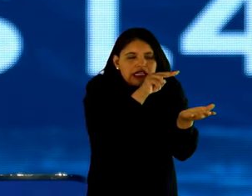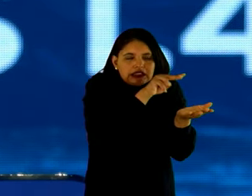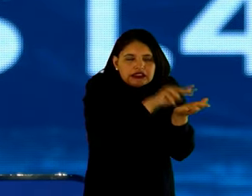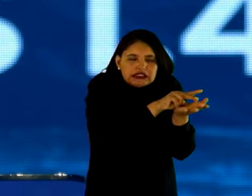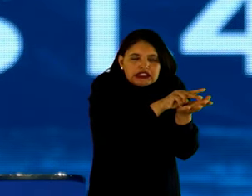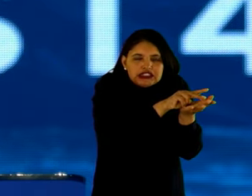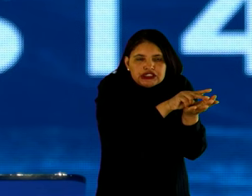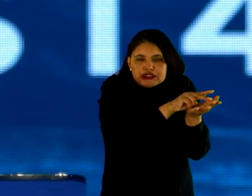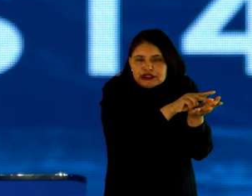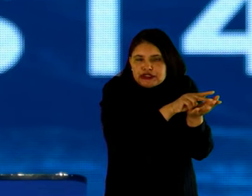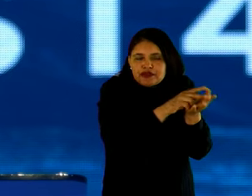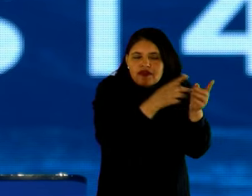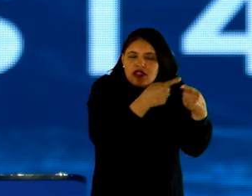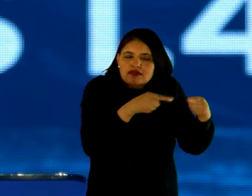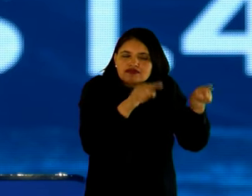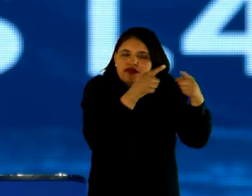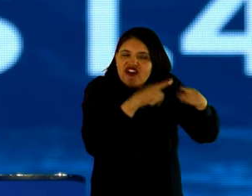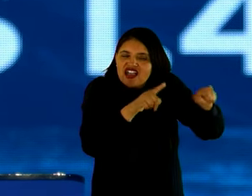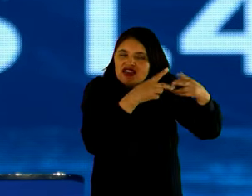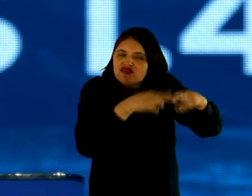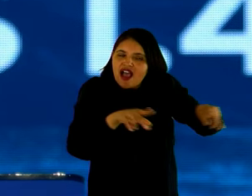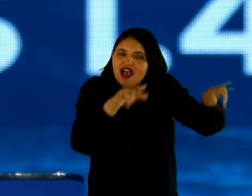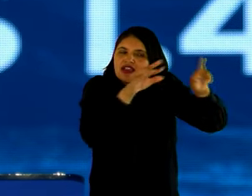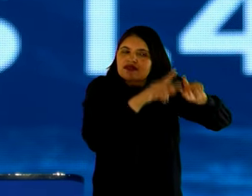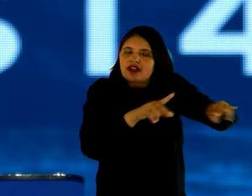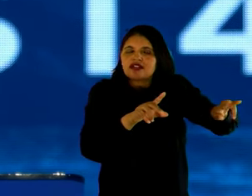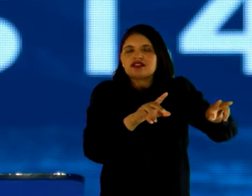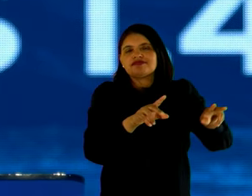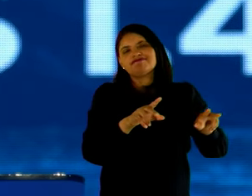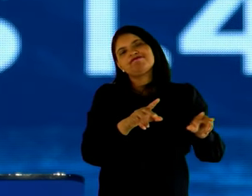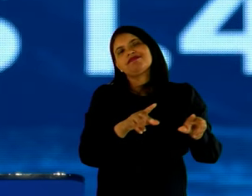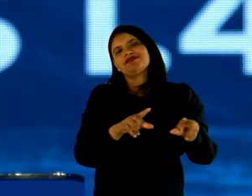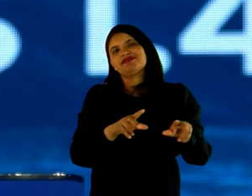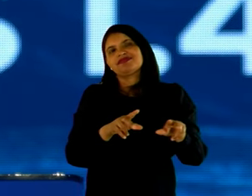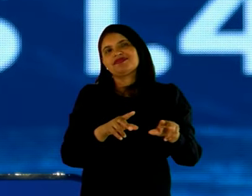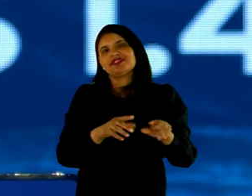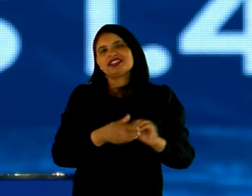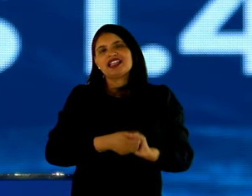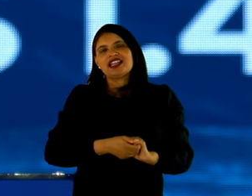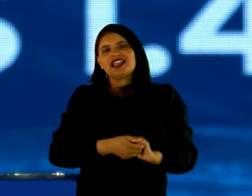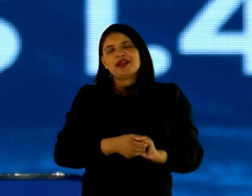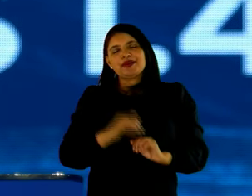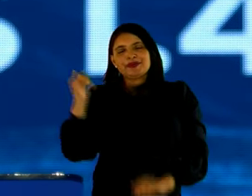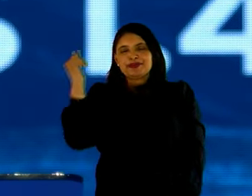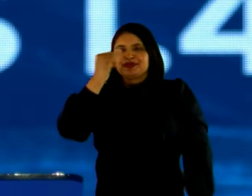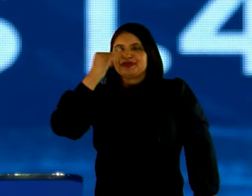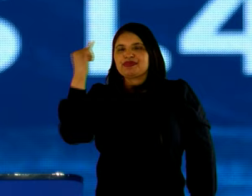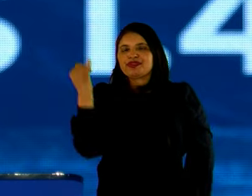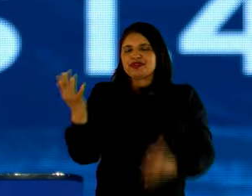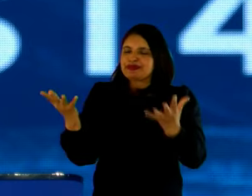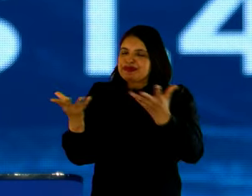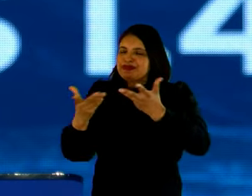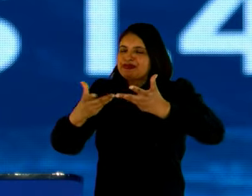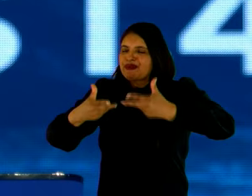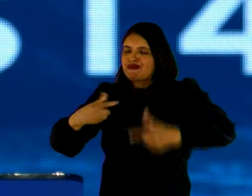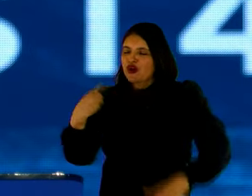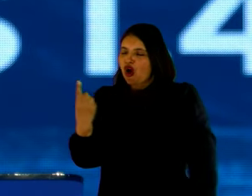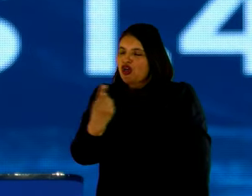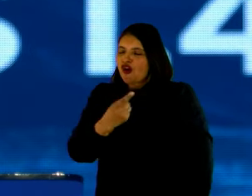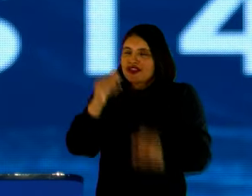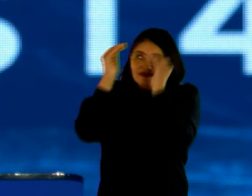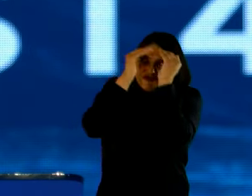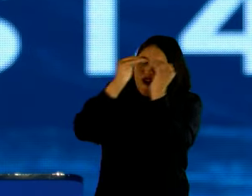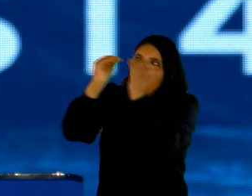e nada vai acontecer comigo. Não tem coisa mais preciosa do que nós obedecermos a voz de Deus, aquilo que ele manda nós